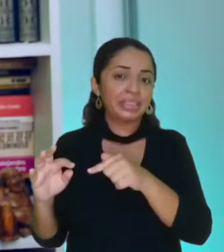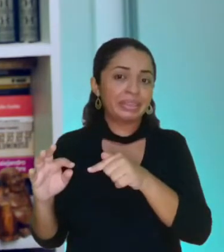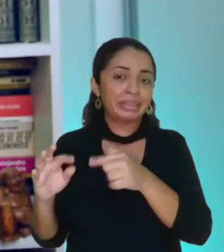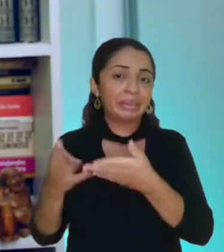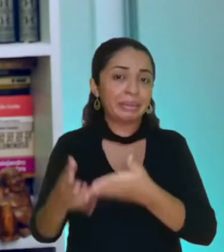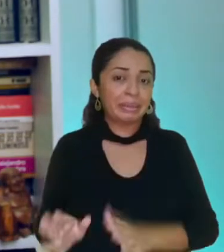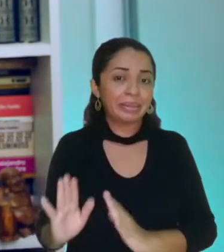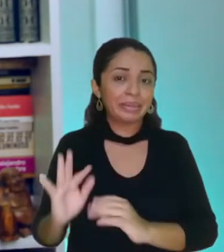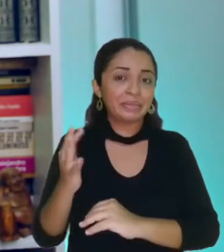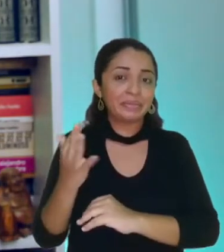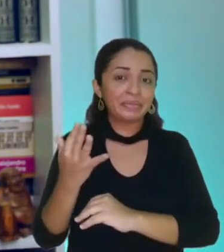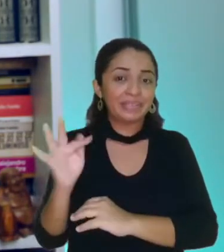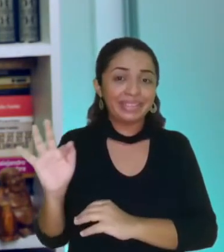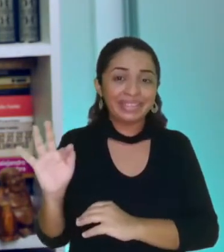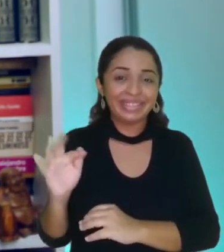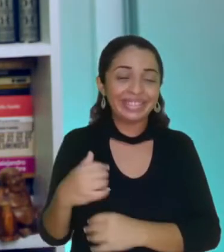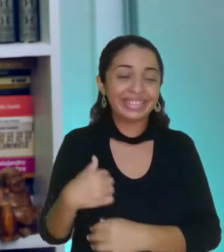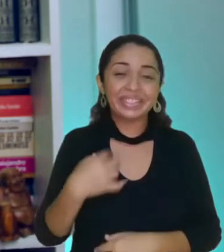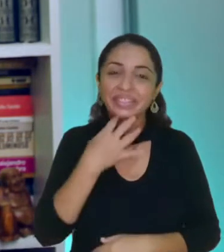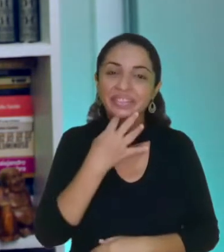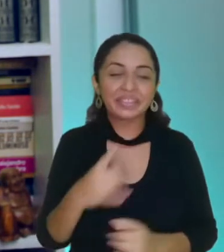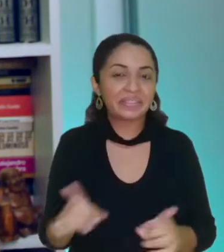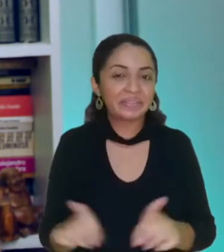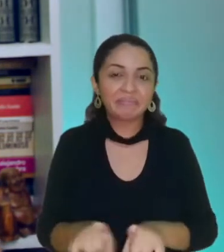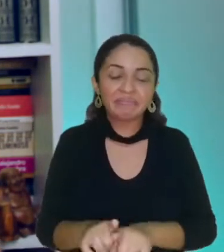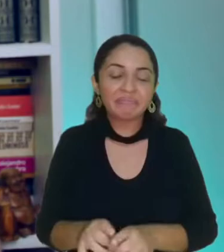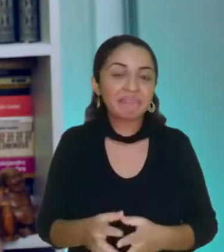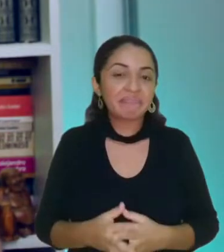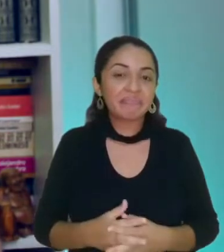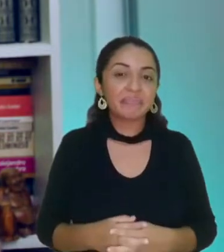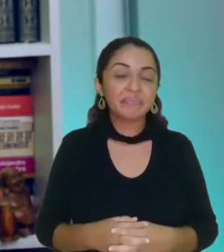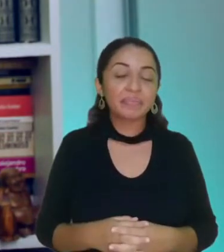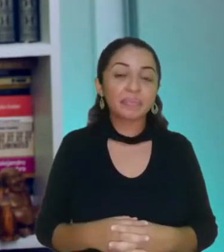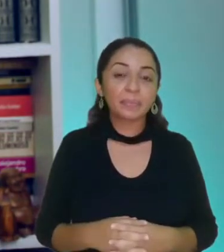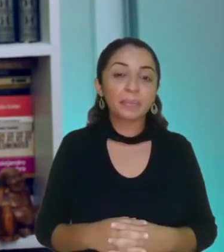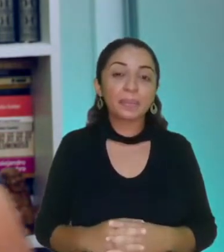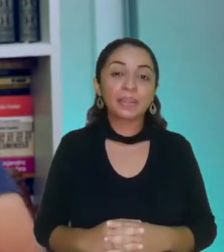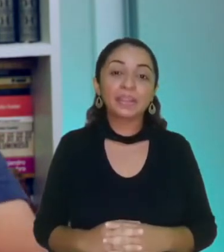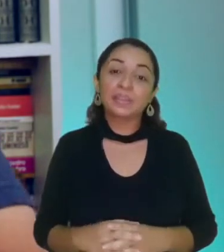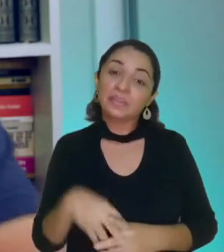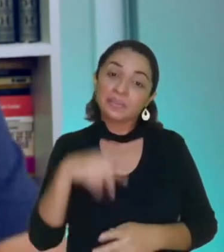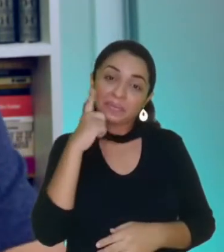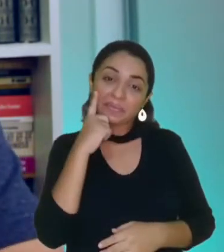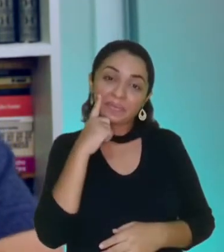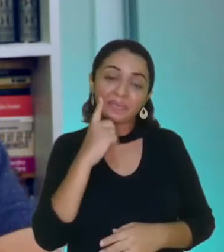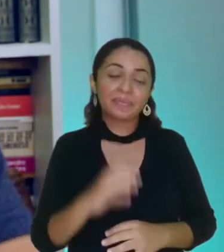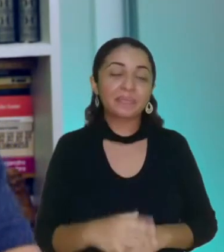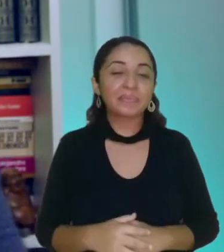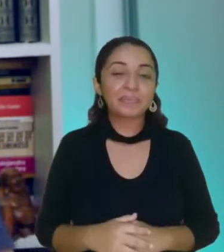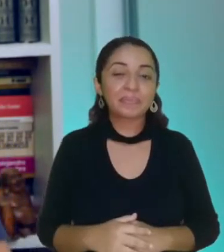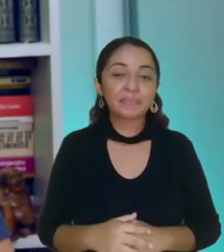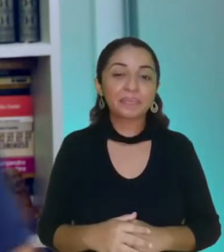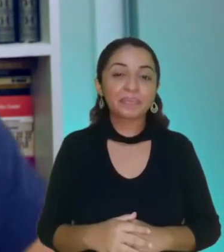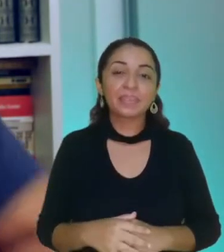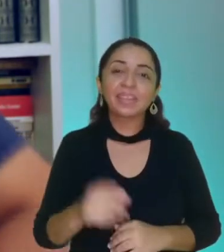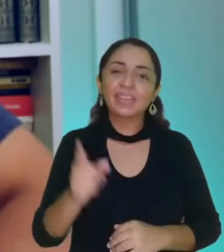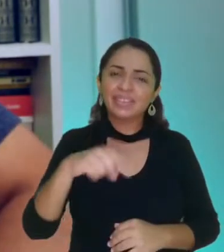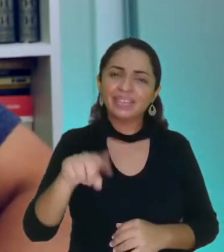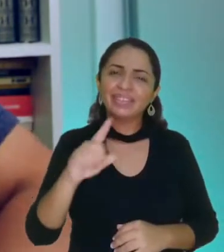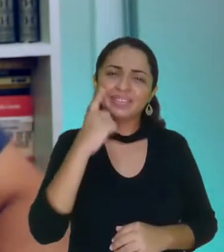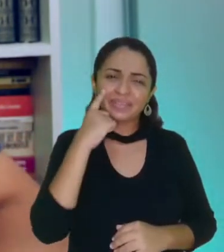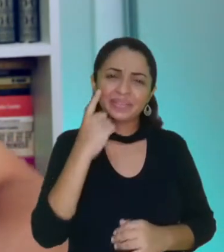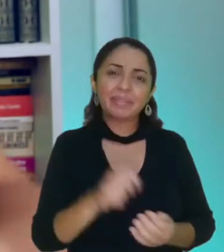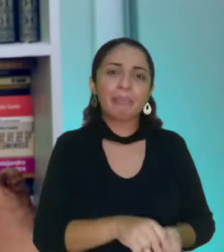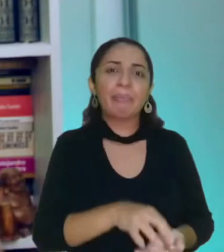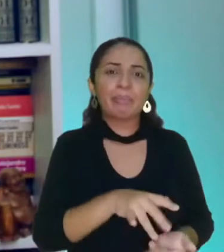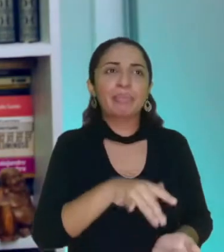França. Não conheço também esse livro. A conferir. Vamos lá, continua. Vocês estão vendo aí que a